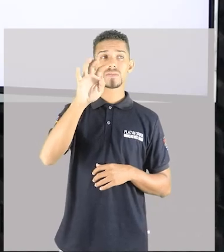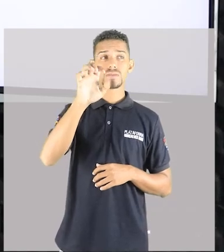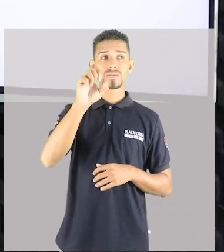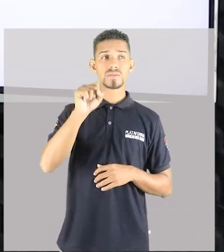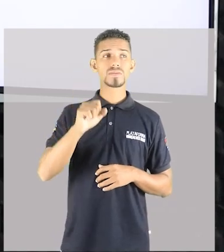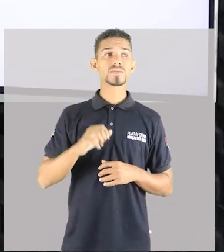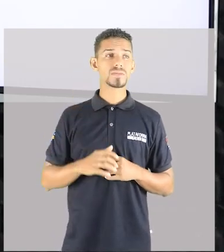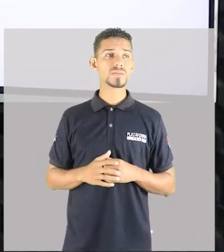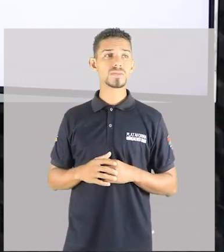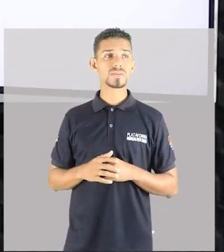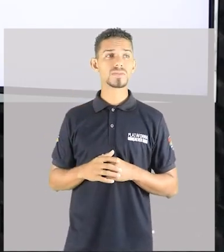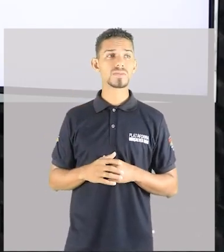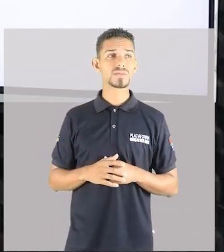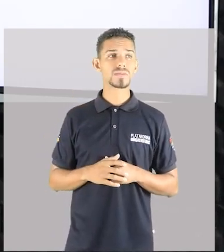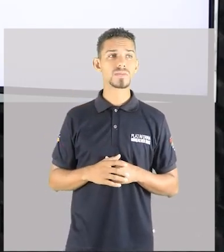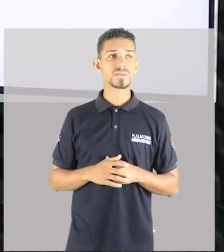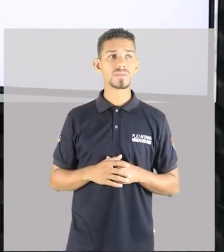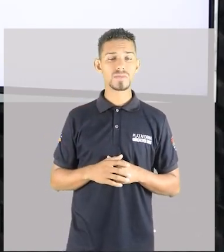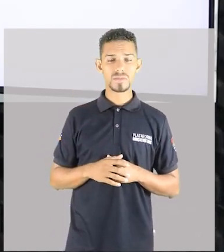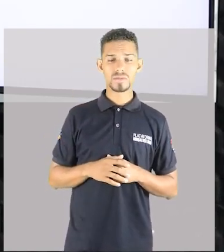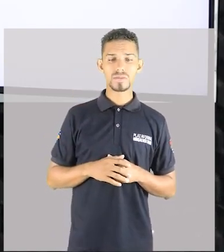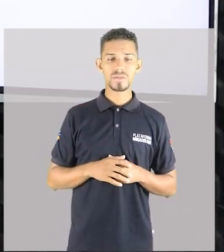a presbiopia.